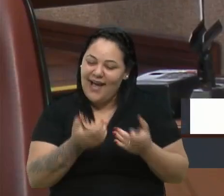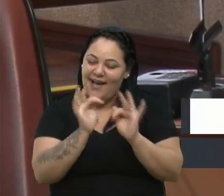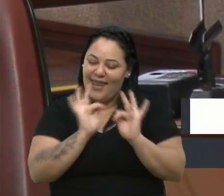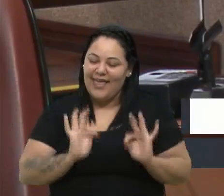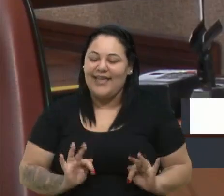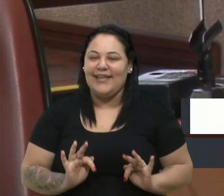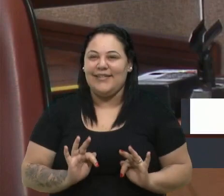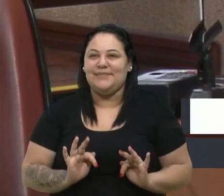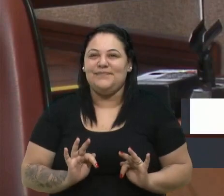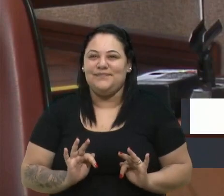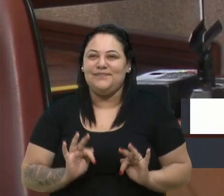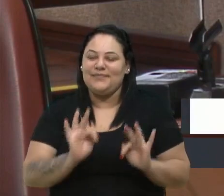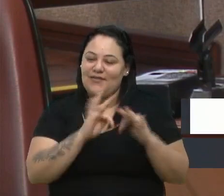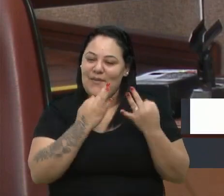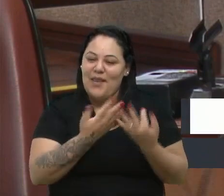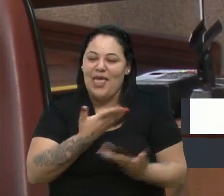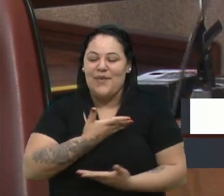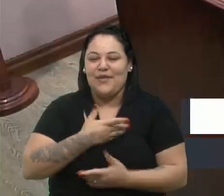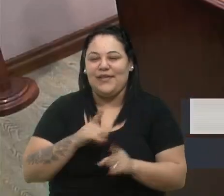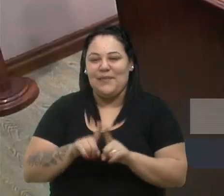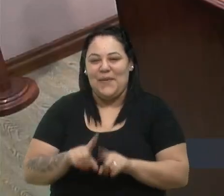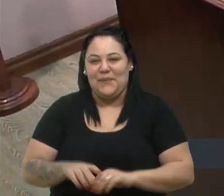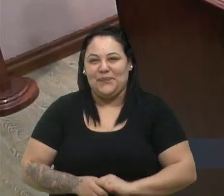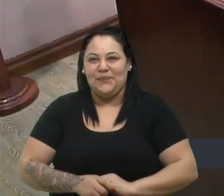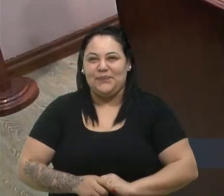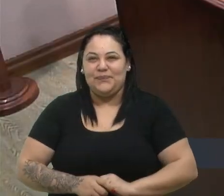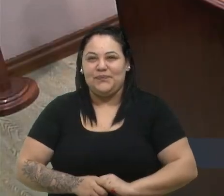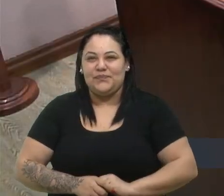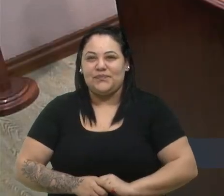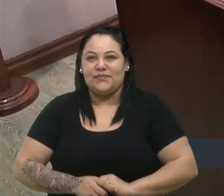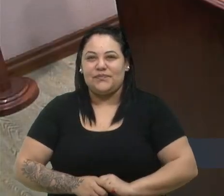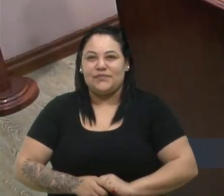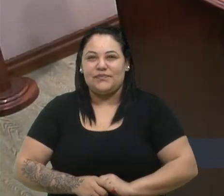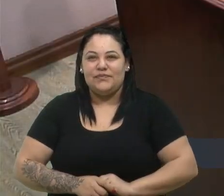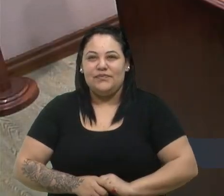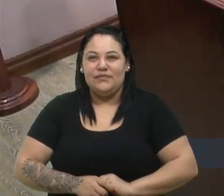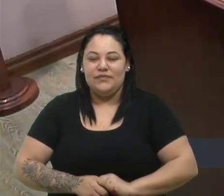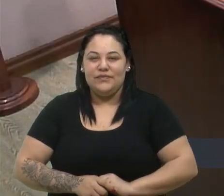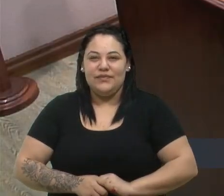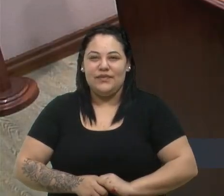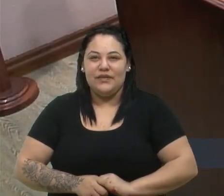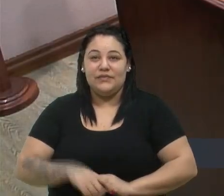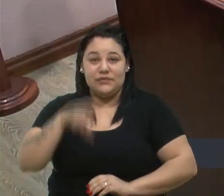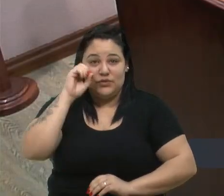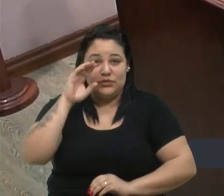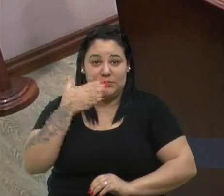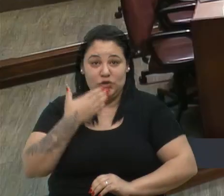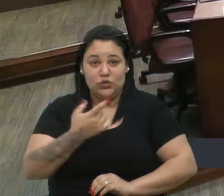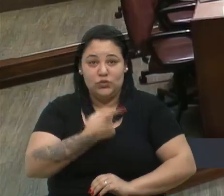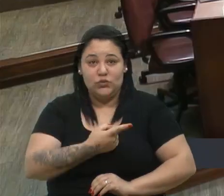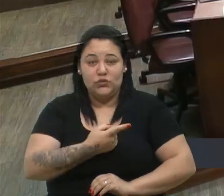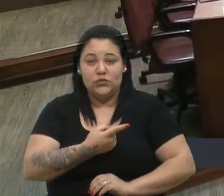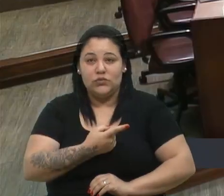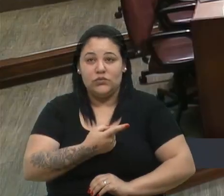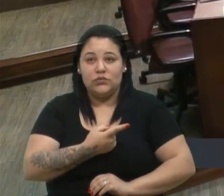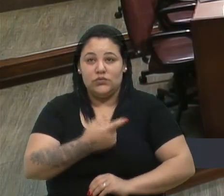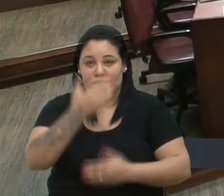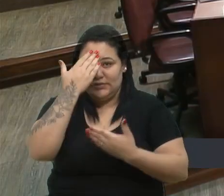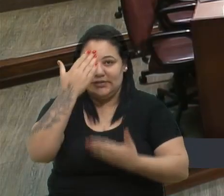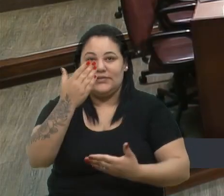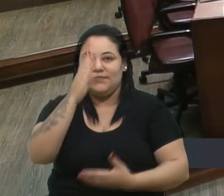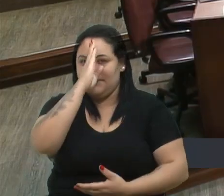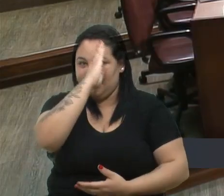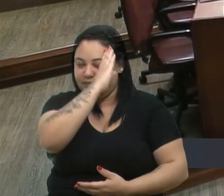alegria. Obrigado, vereador. O senhor pediu a parte, vereador Fiuza. Vereador Fiuza. Obrigado, vereador